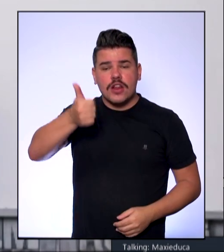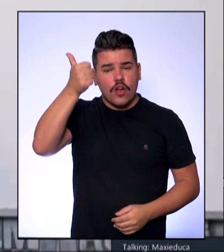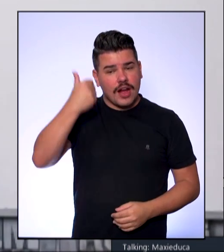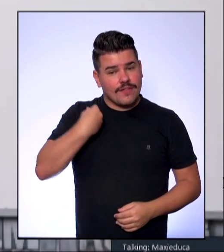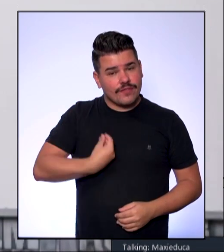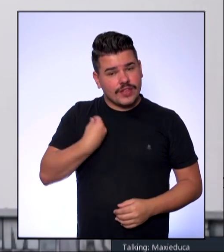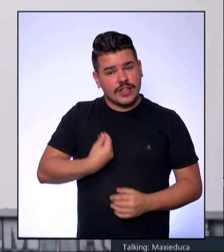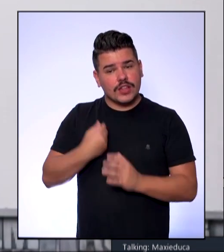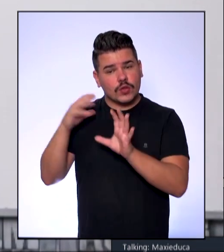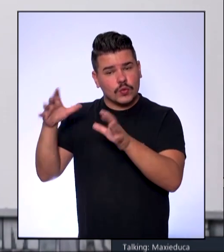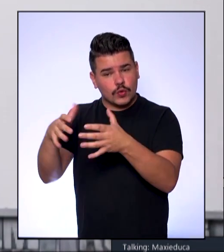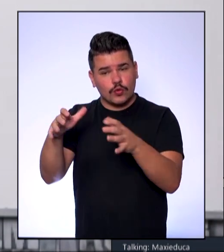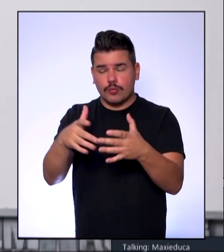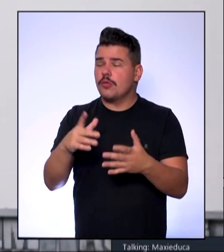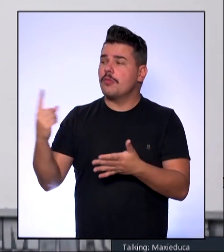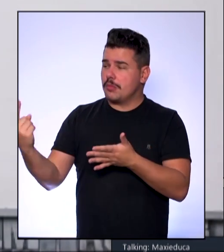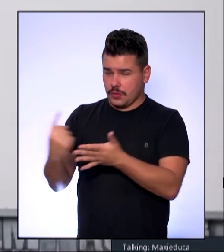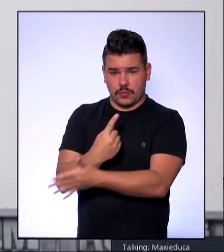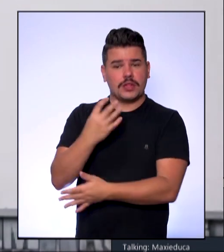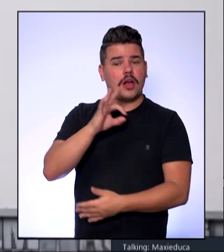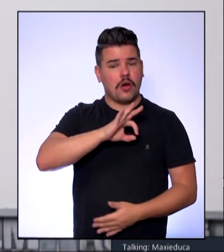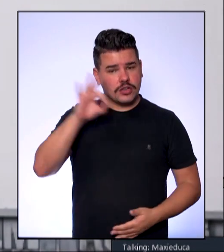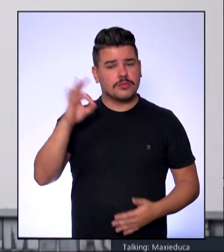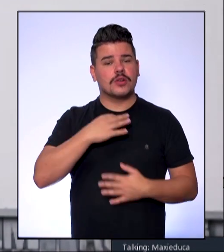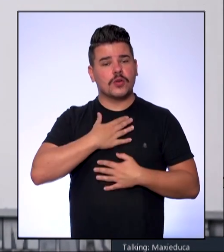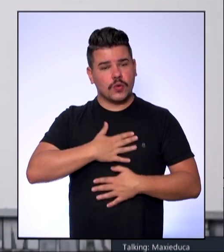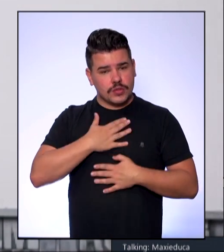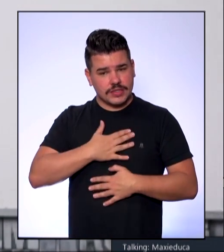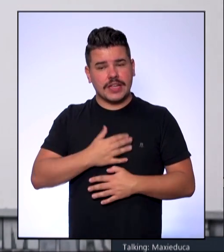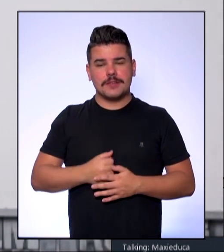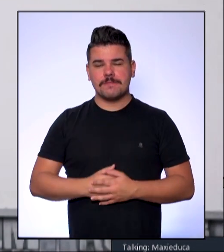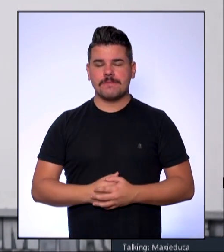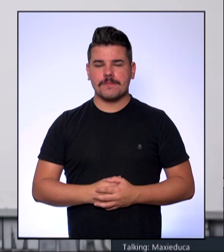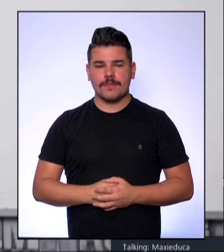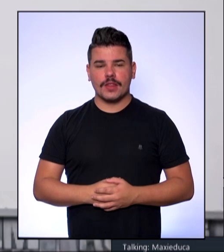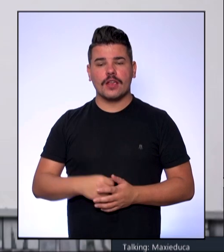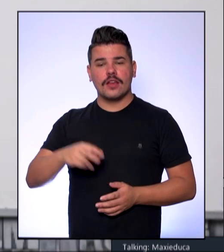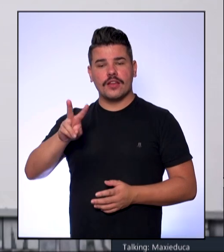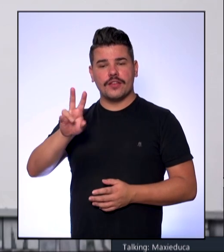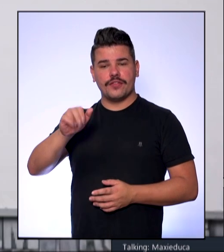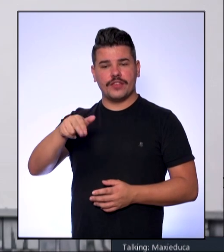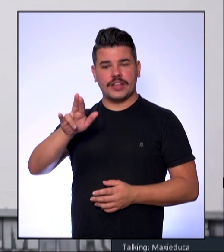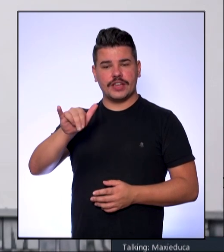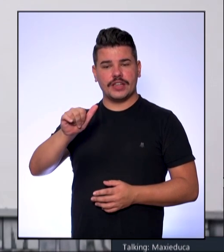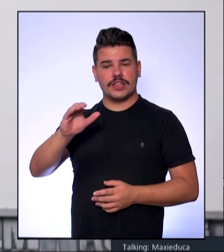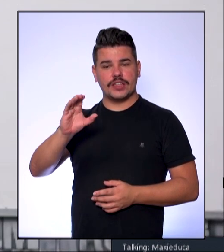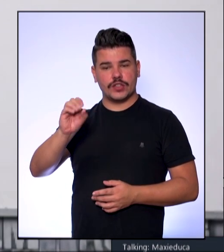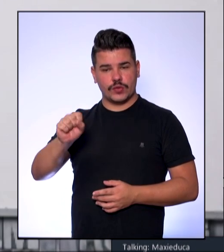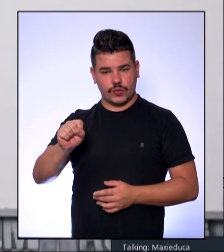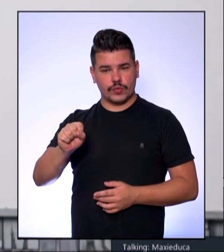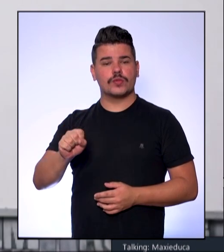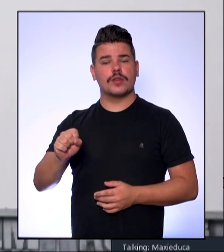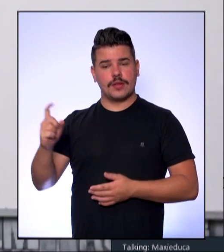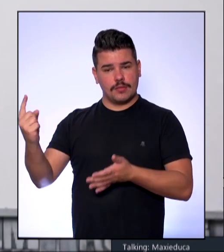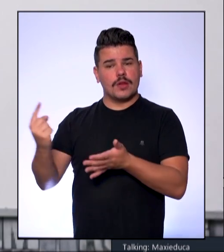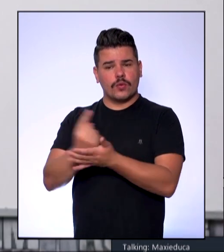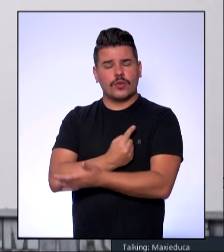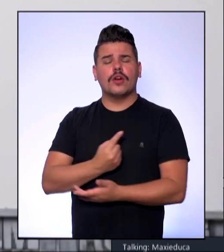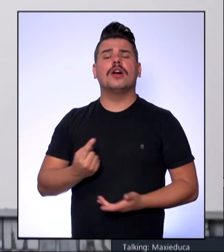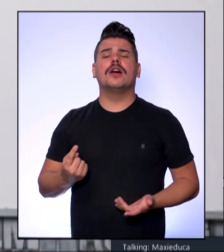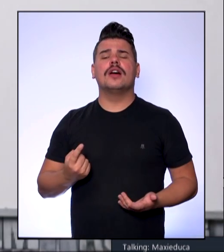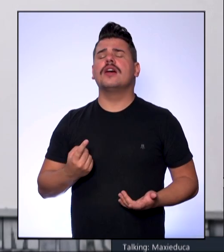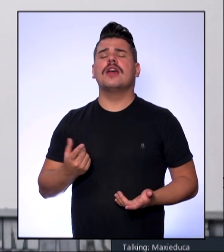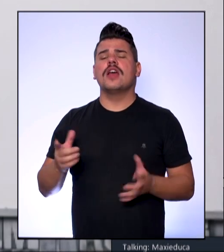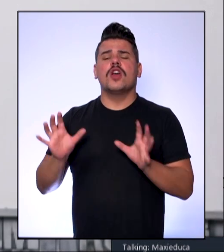Uma ótima pergunta, viu, Larissa? Gostei. Vamos ver aqui. Vinícius pergunta, onde